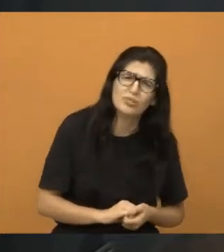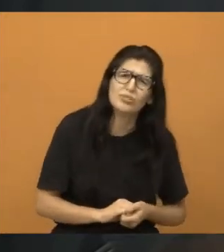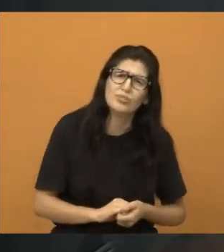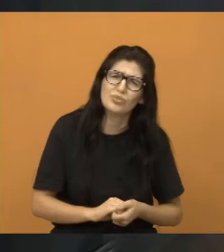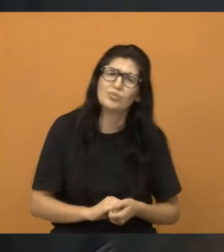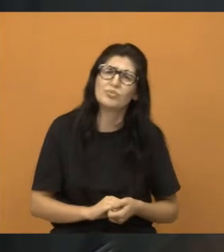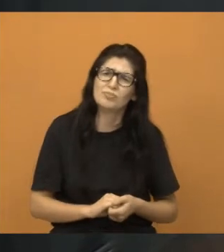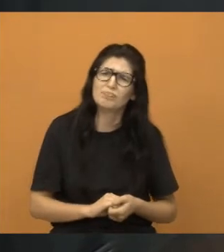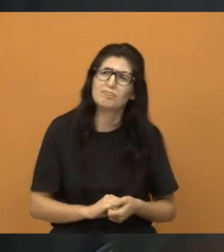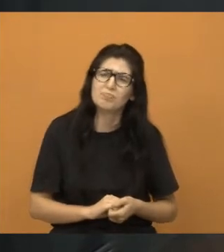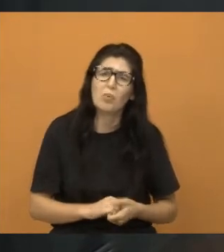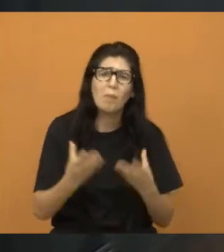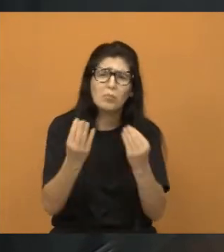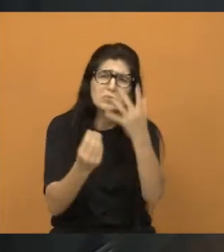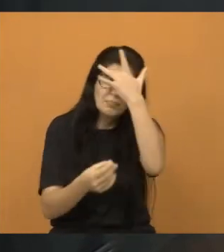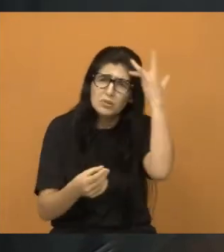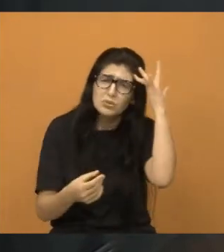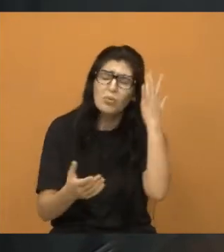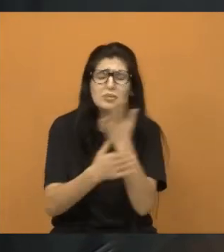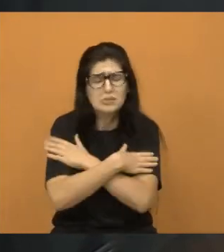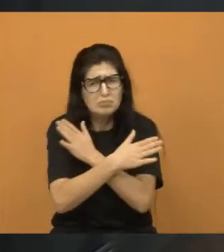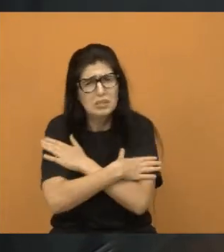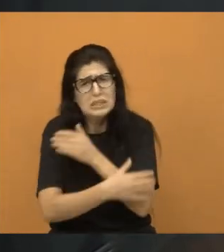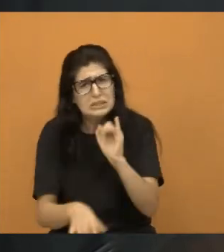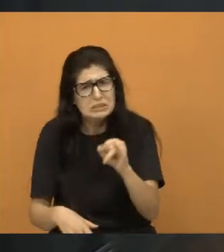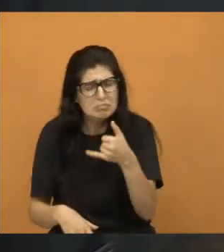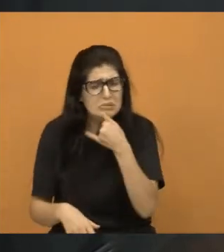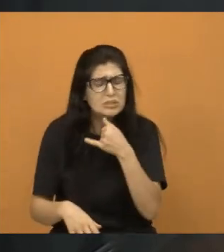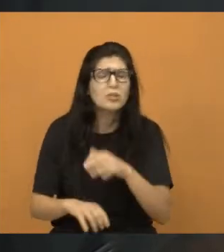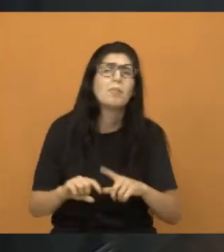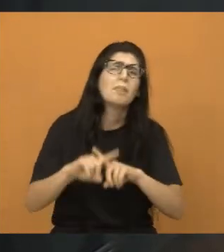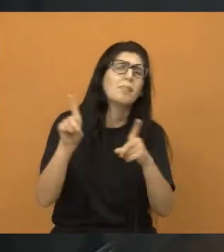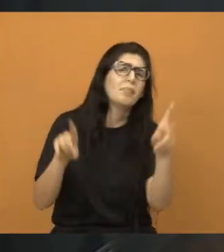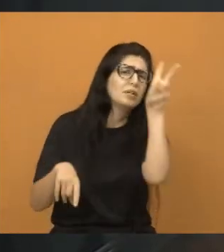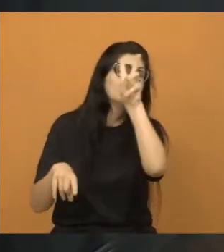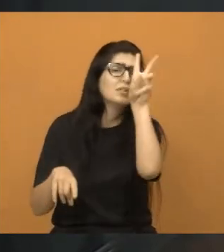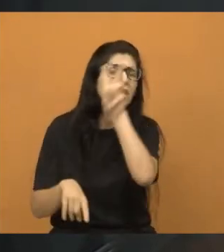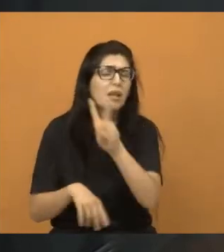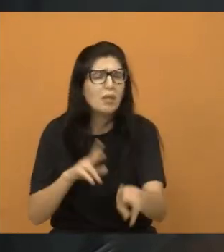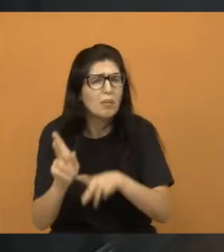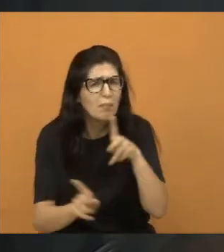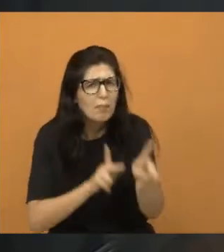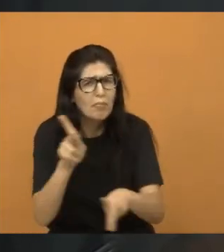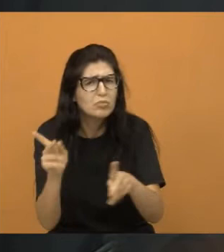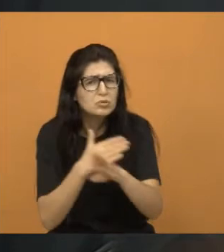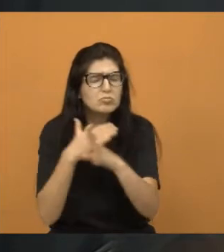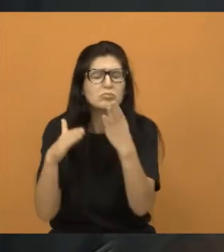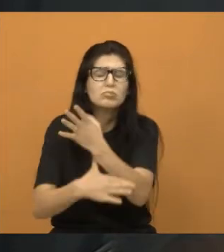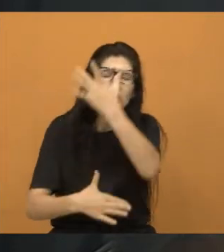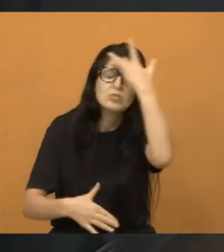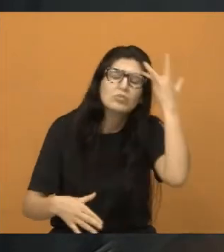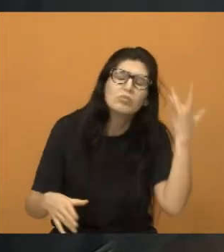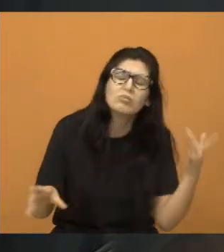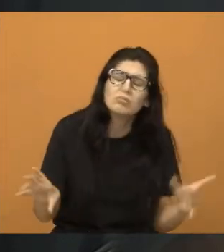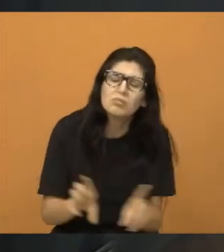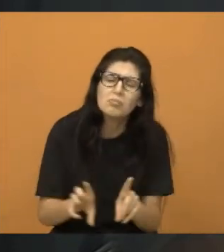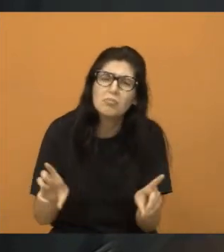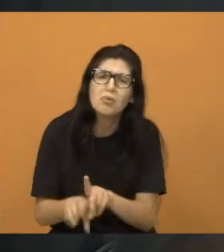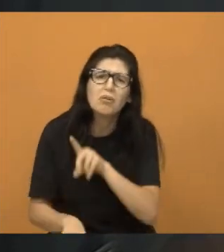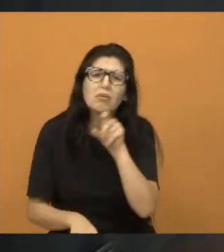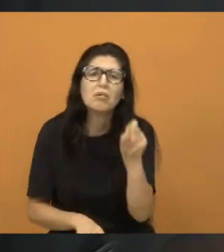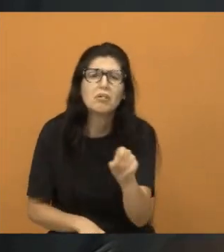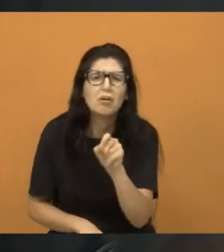de trabalho. E relembrar a população, a todos também,